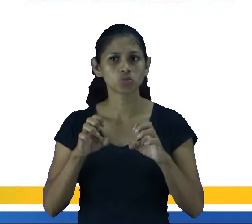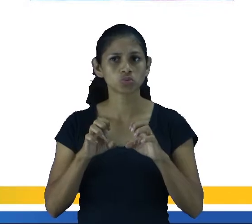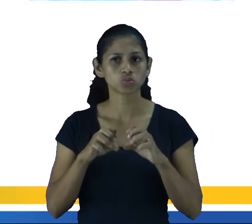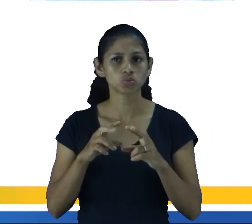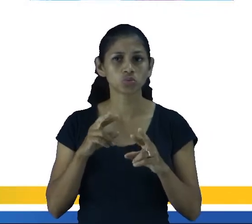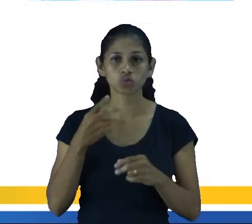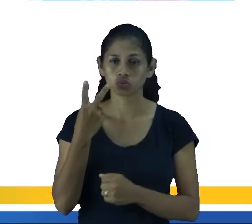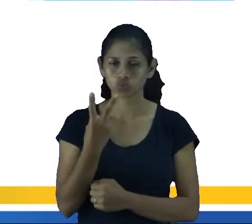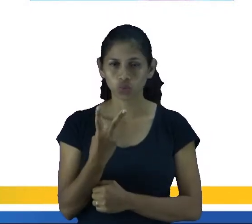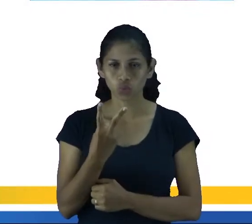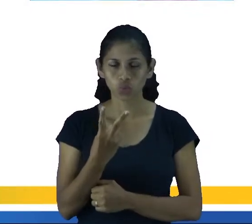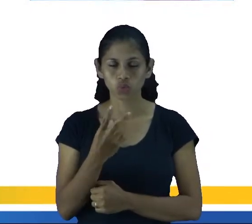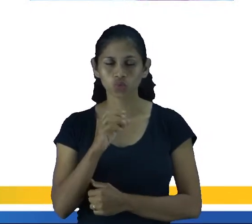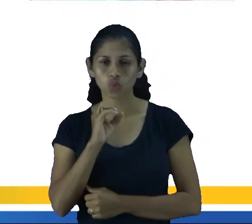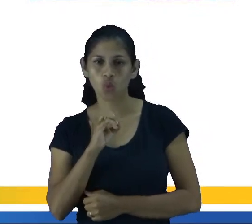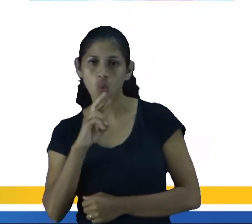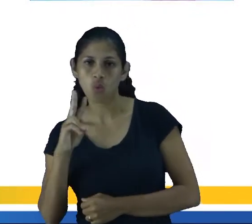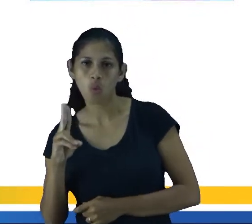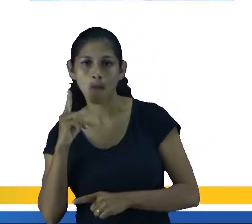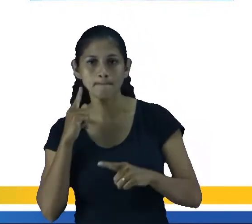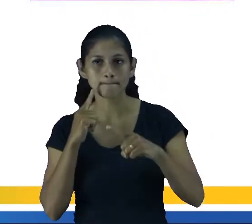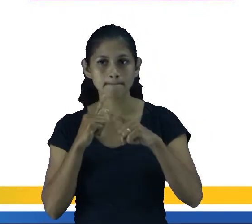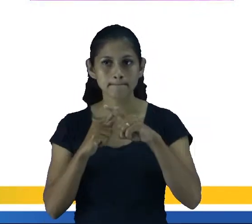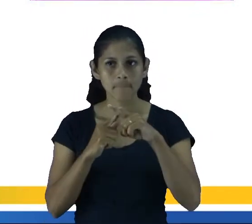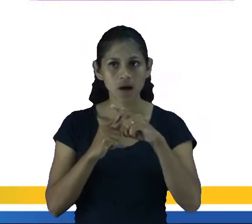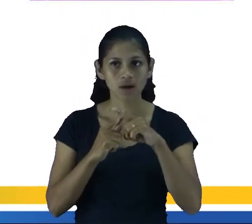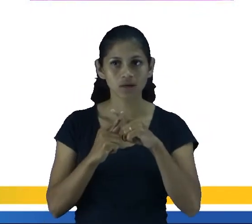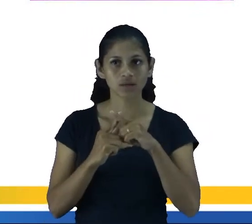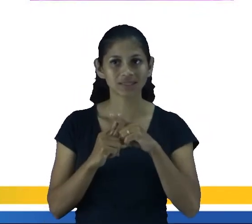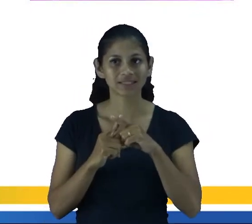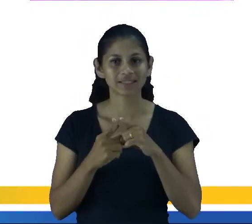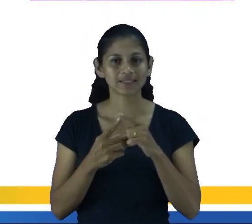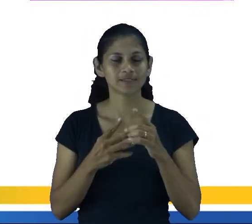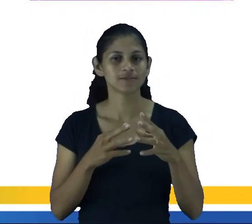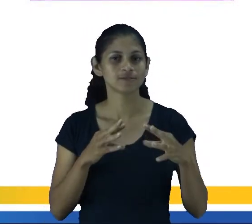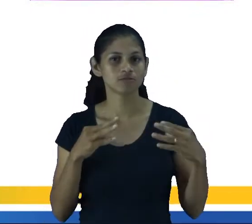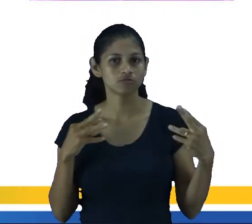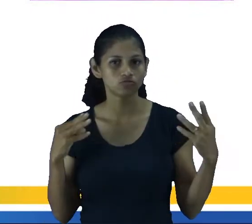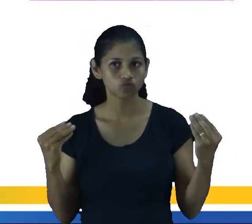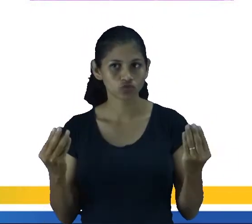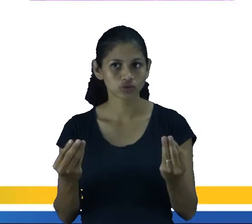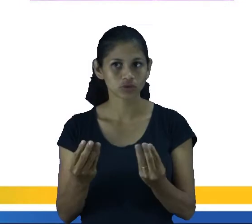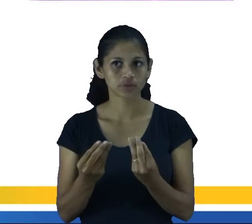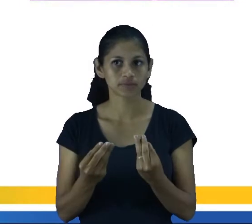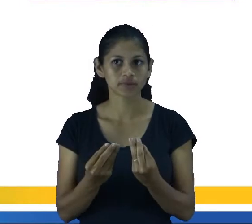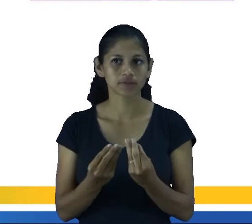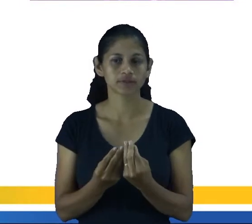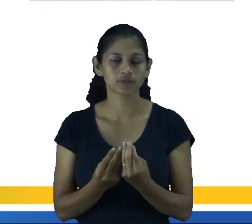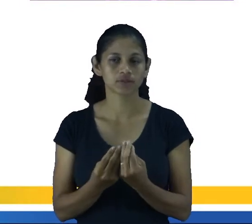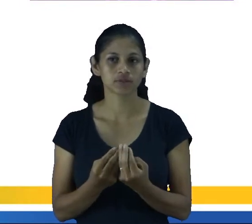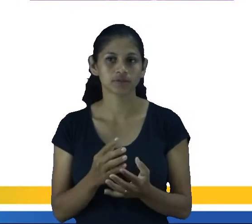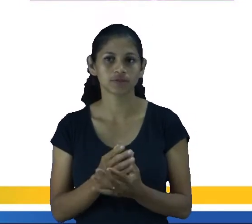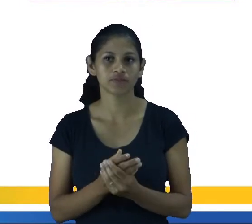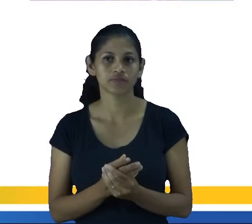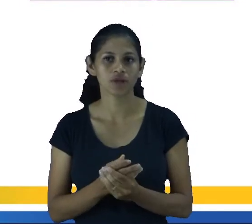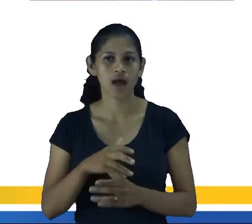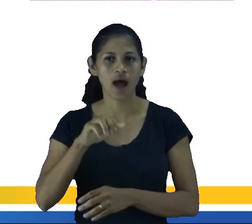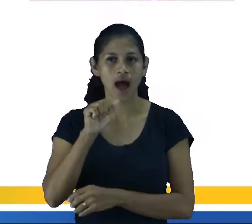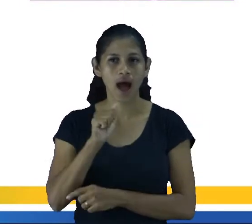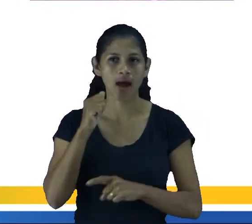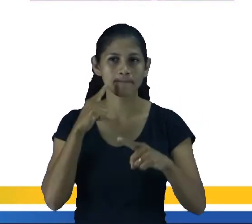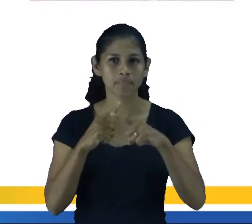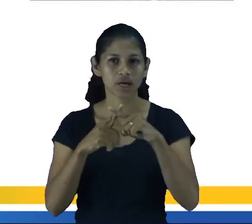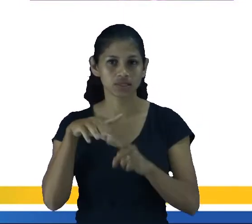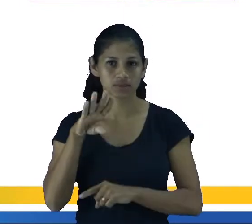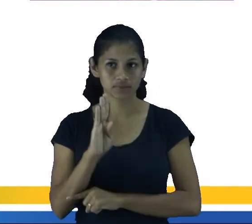Dois ou mais reagentes vão resultar em um único produto. Então, a gente tem aqui o reagente A, que vai reagir